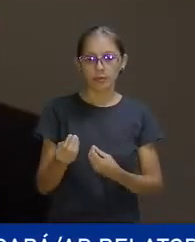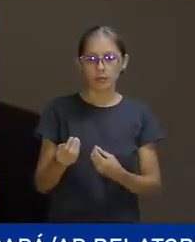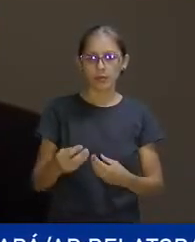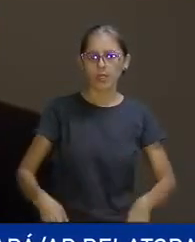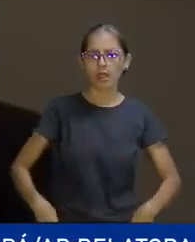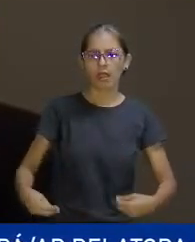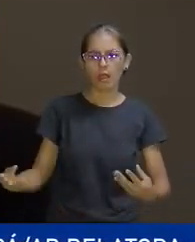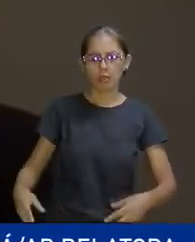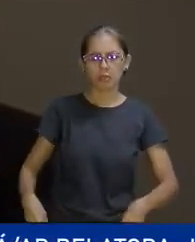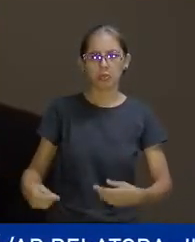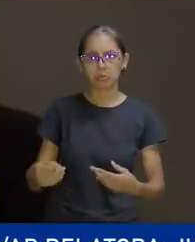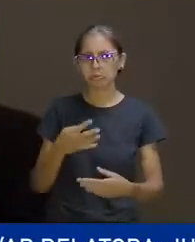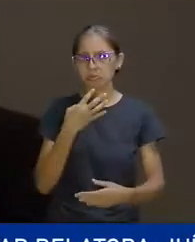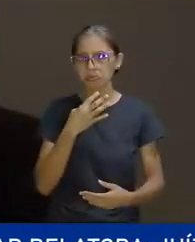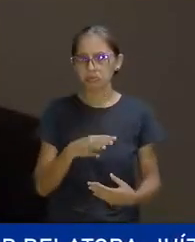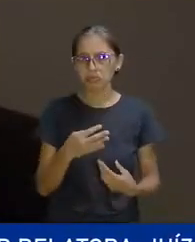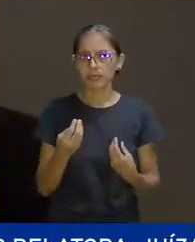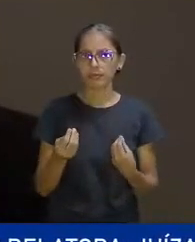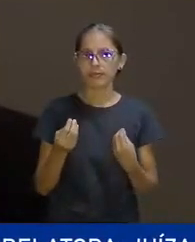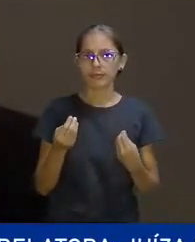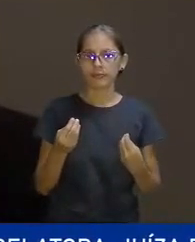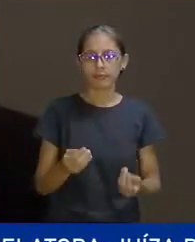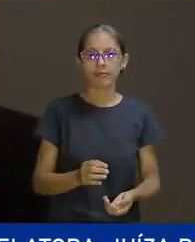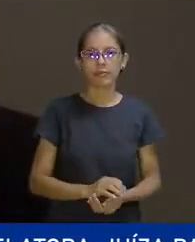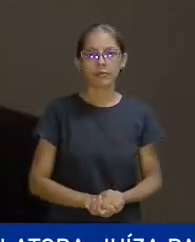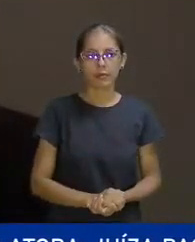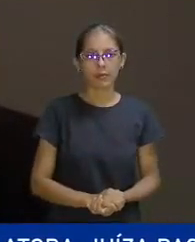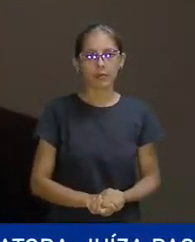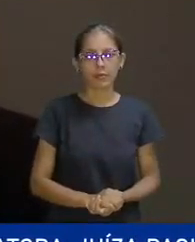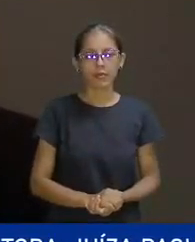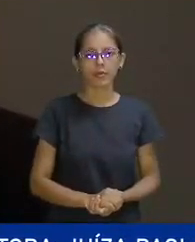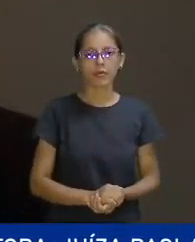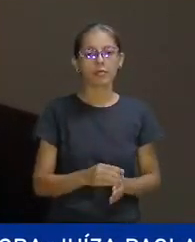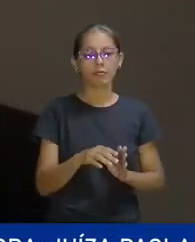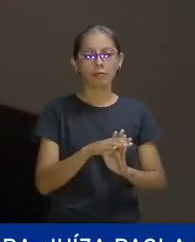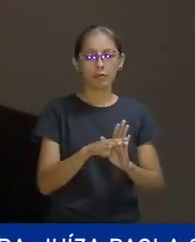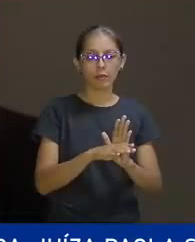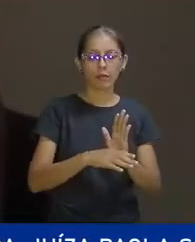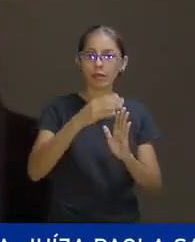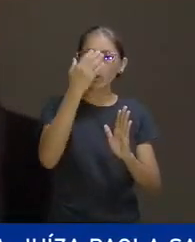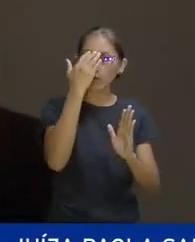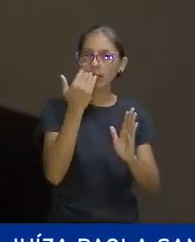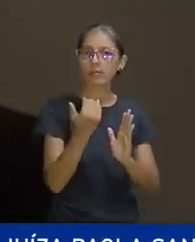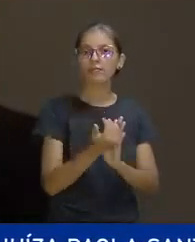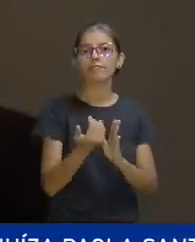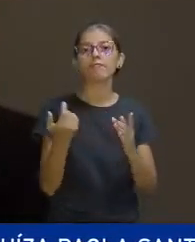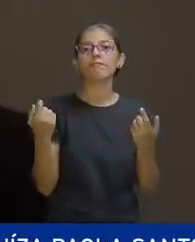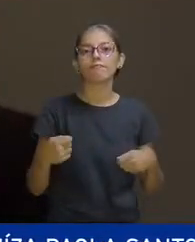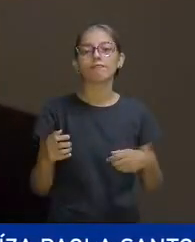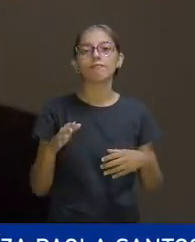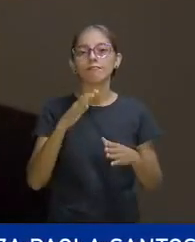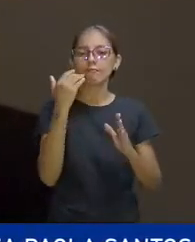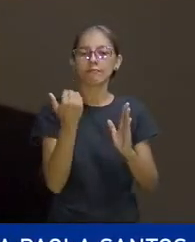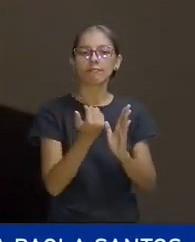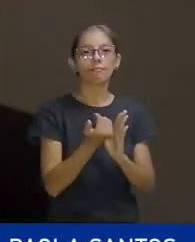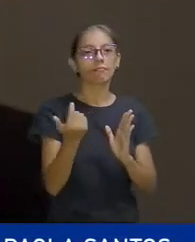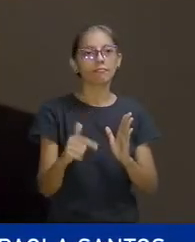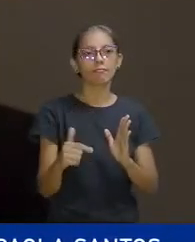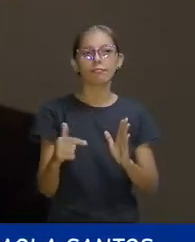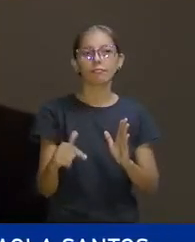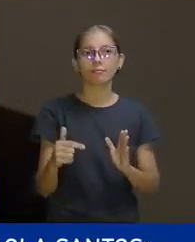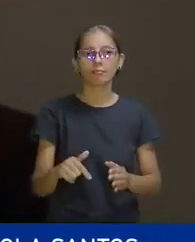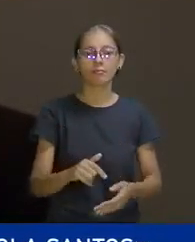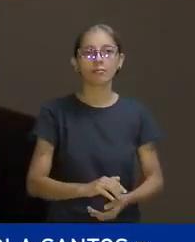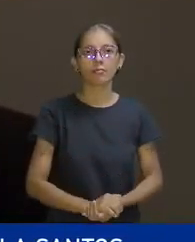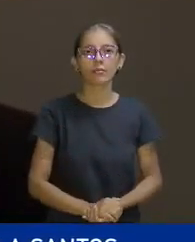gasto não implica dizer que os princípios constitucionais estão sendo violados ou inaplicados, mas tão somente que, na espécie, a